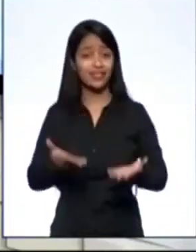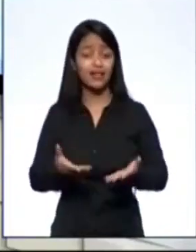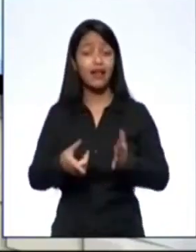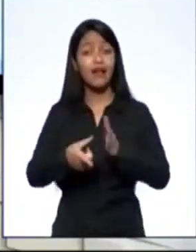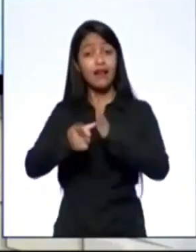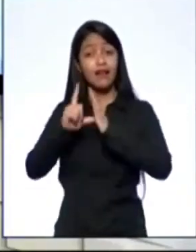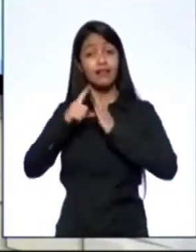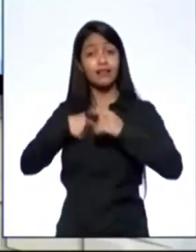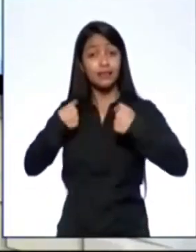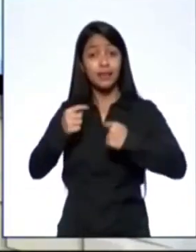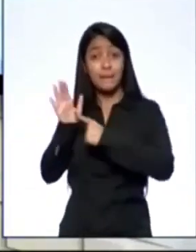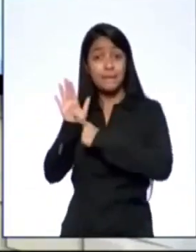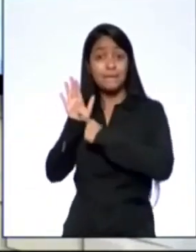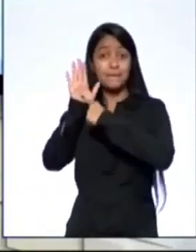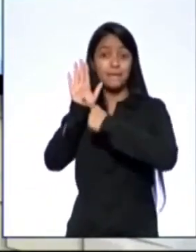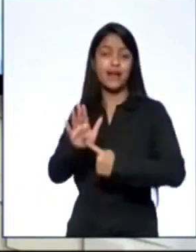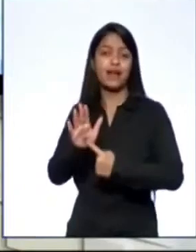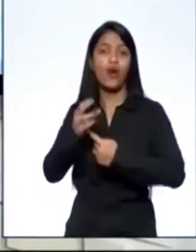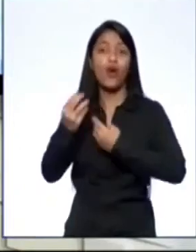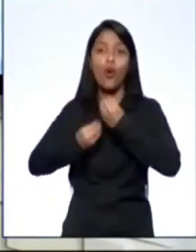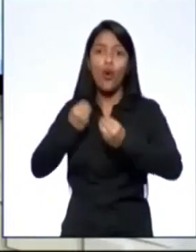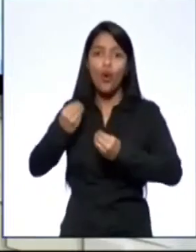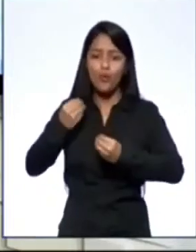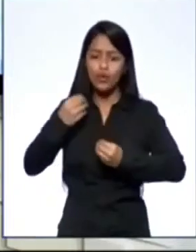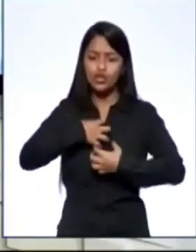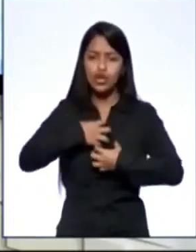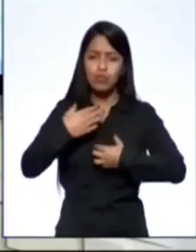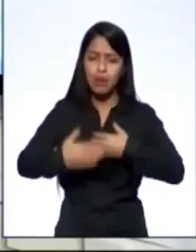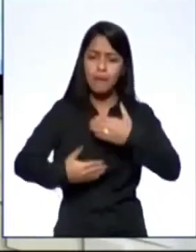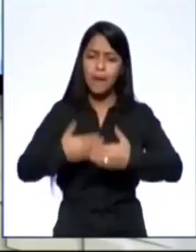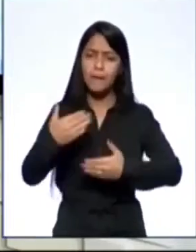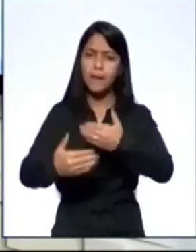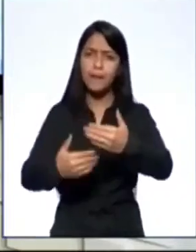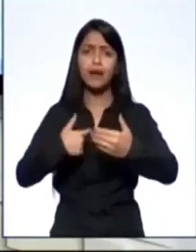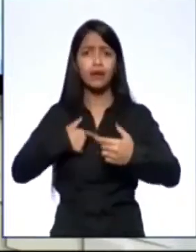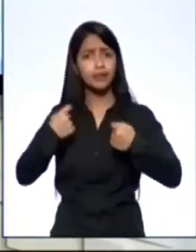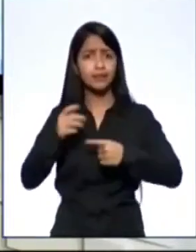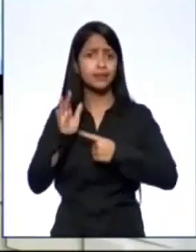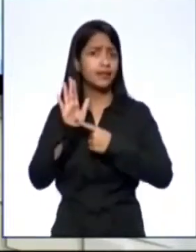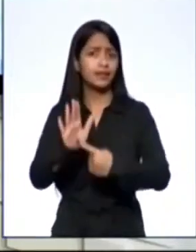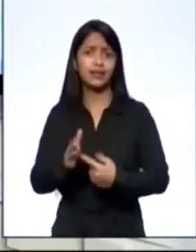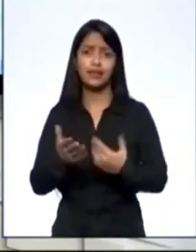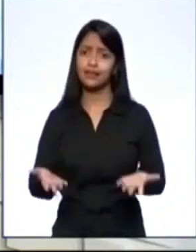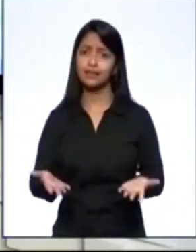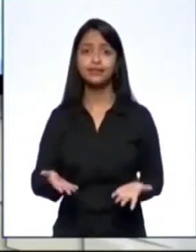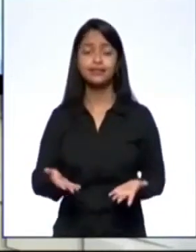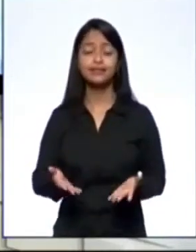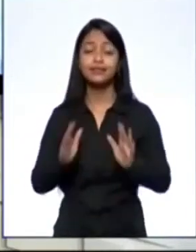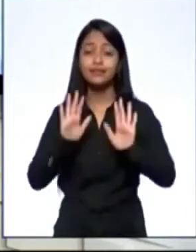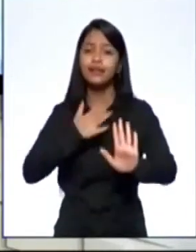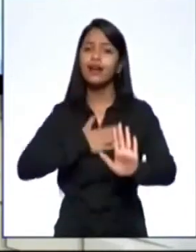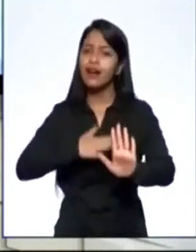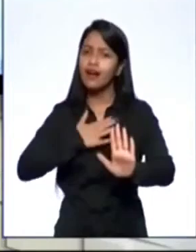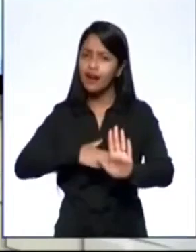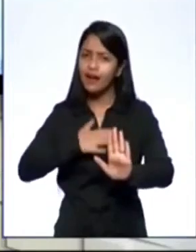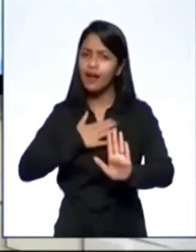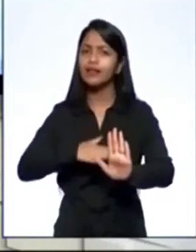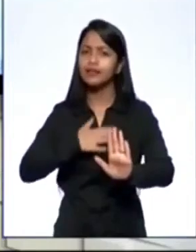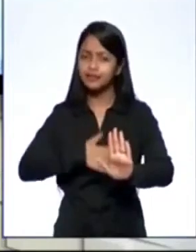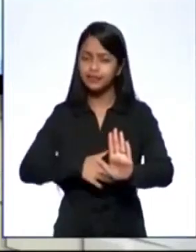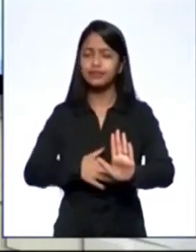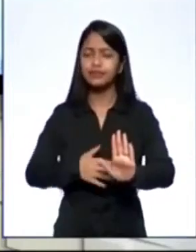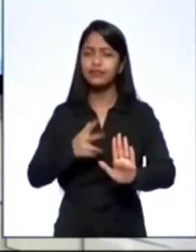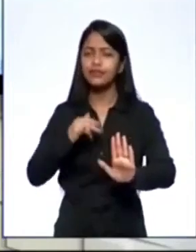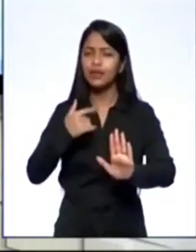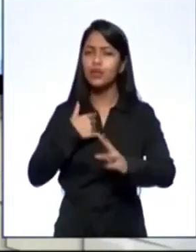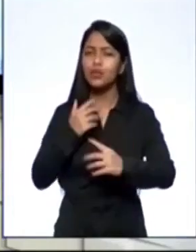apresentar a matemática do processo né como é que eu faço gente mas espera porquê agora eu vou te mostrar